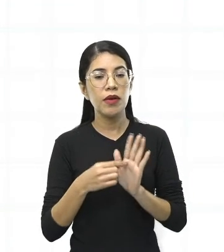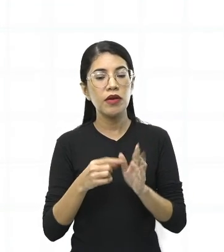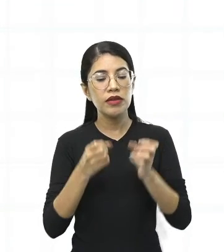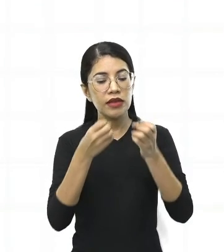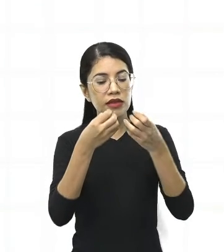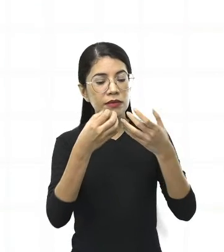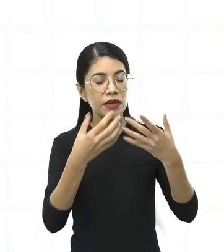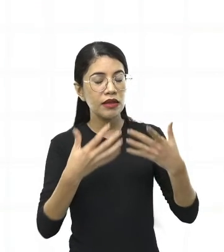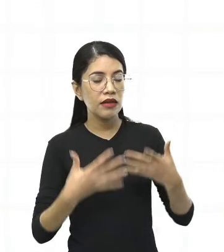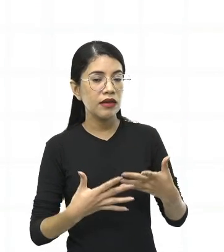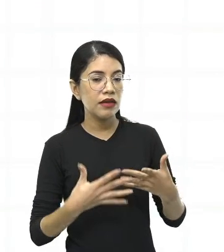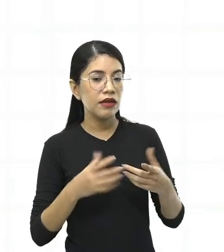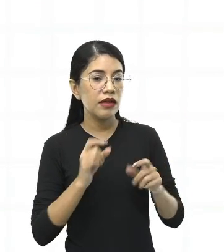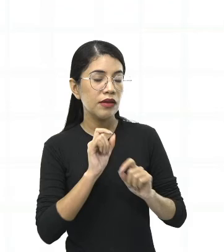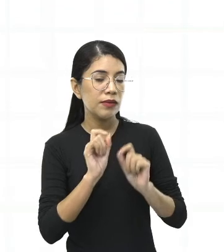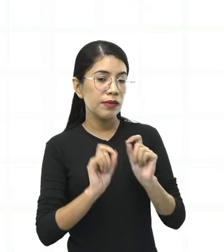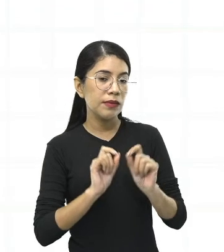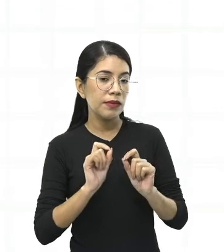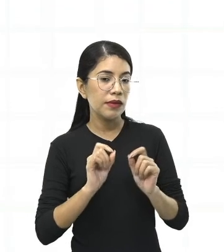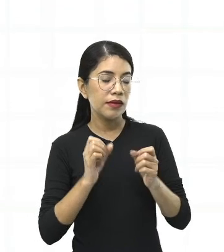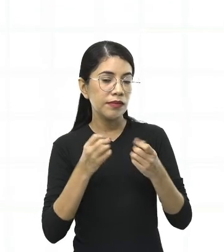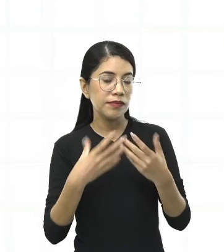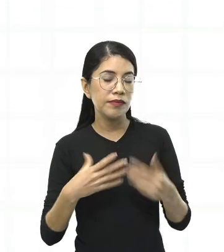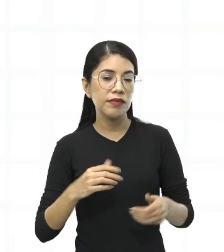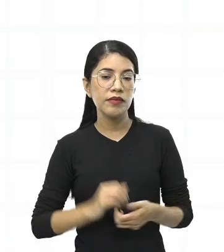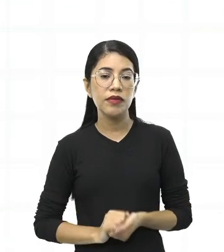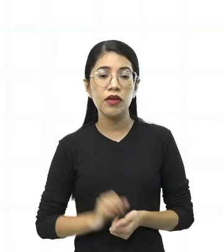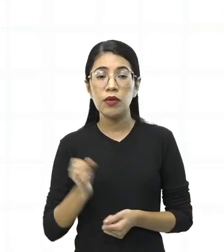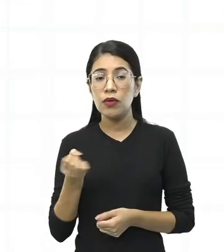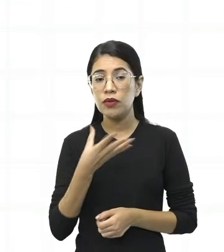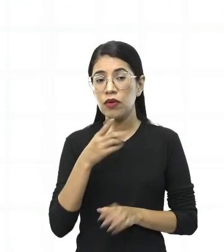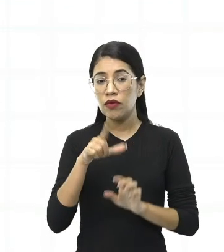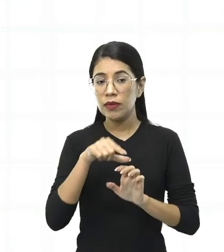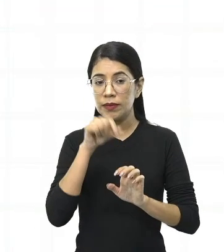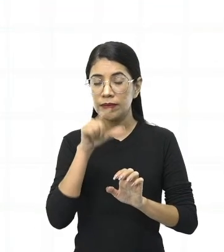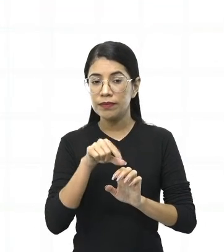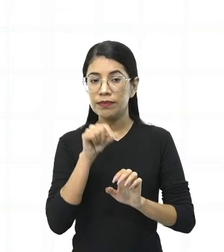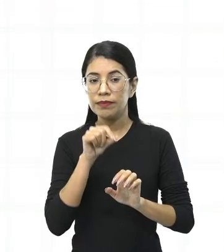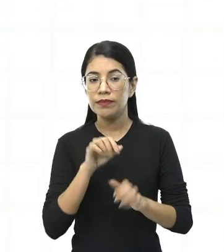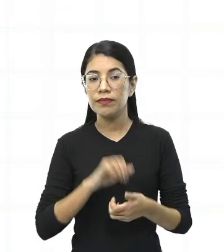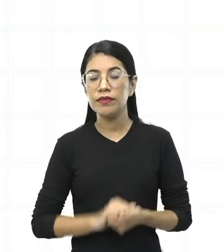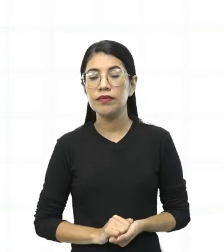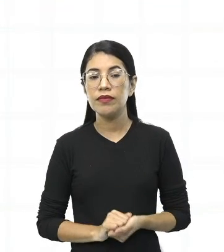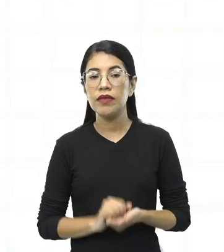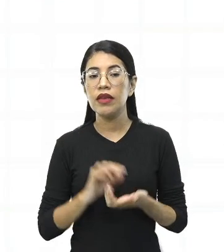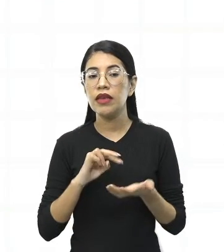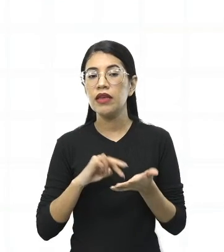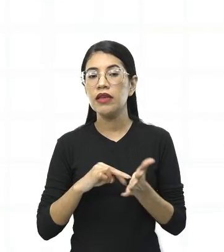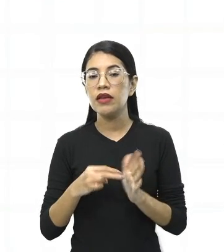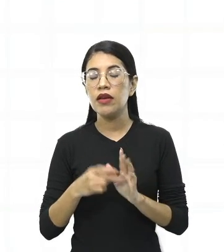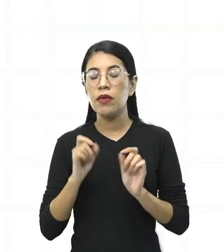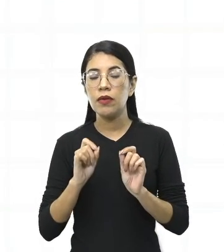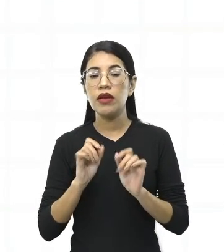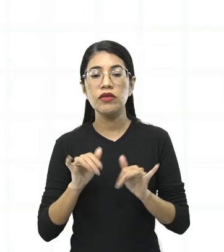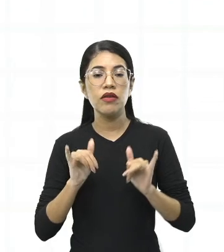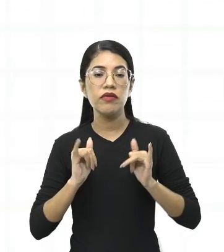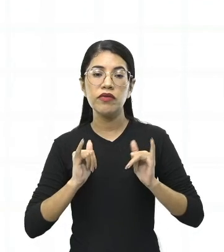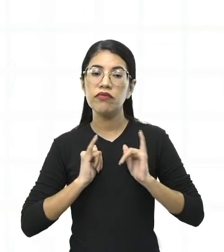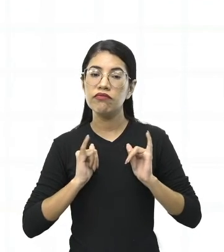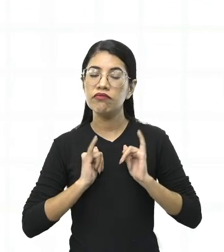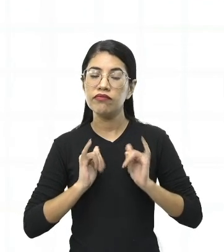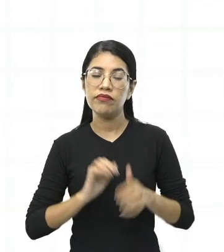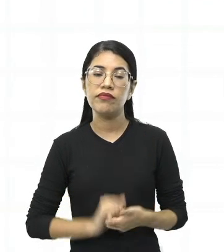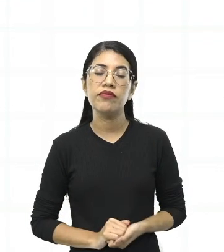uma explicação. Qual seria essa explicação? O meu novo empreendimento, né? Que seria a sombra e a água